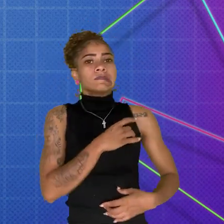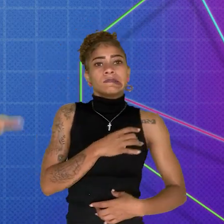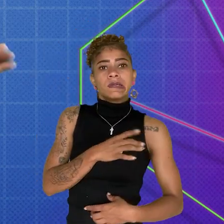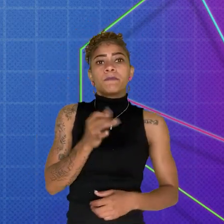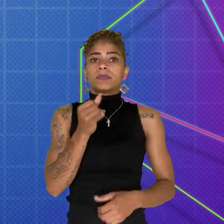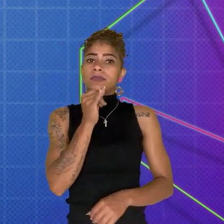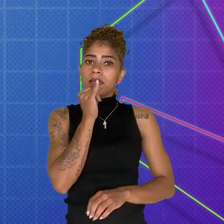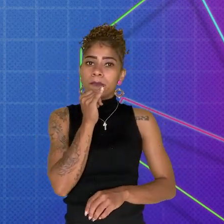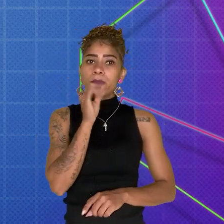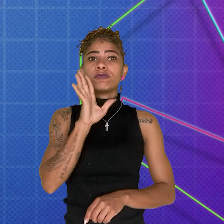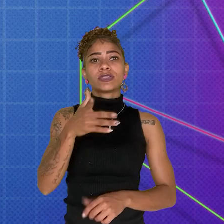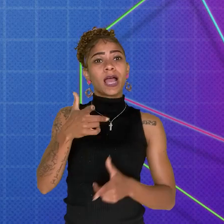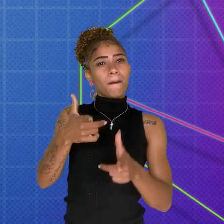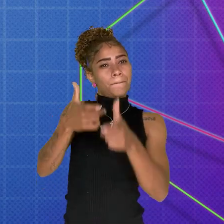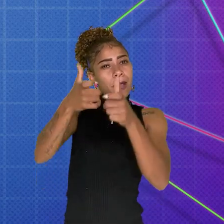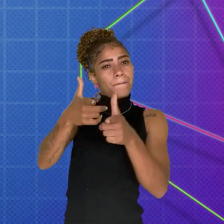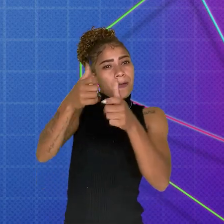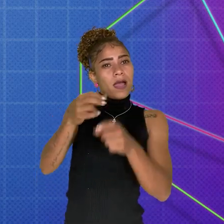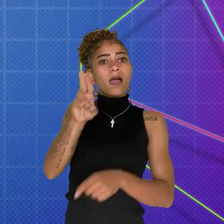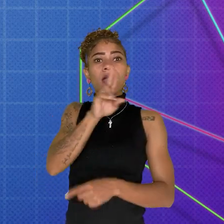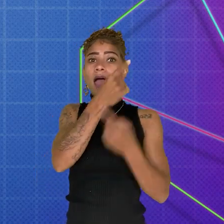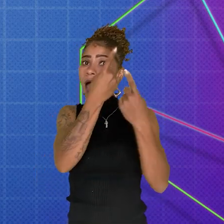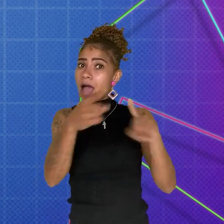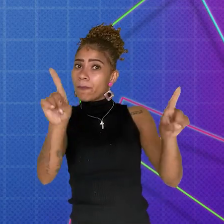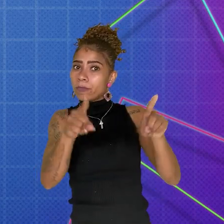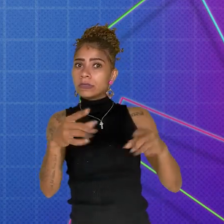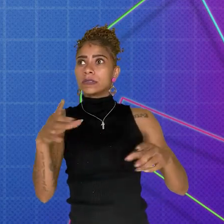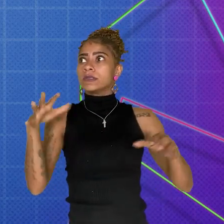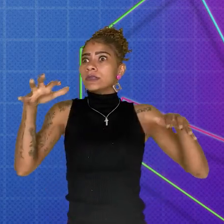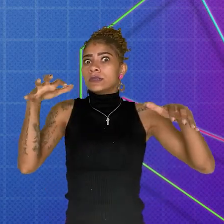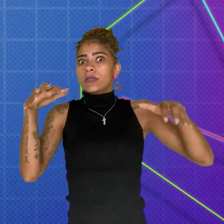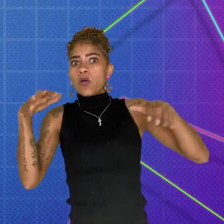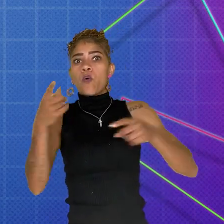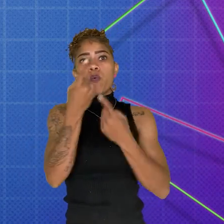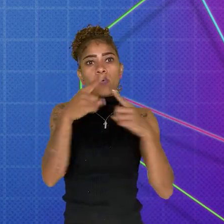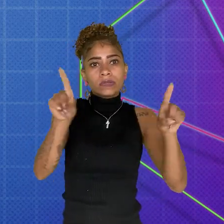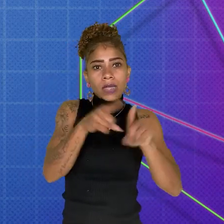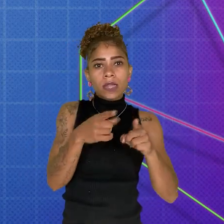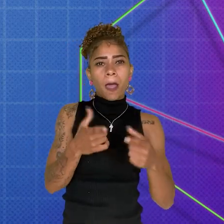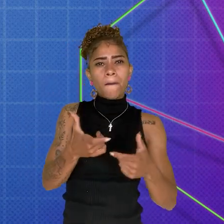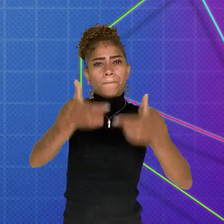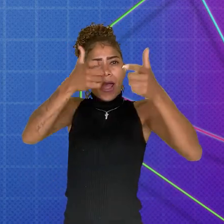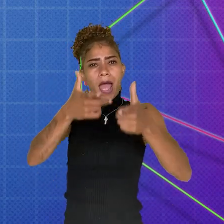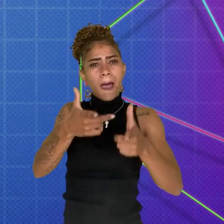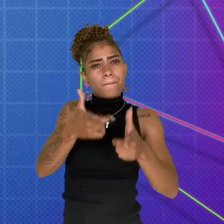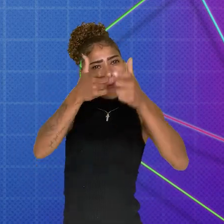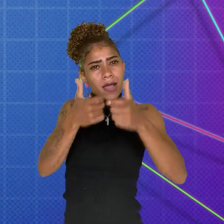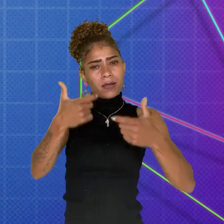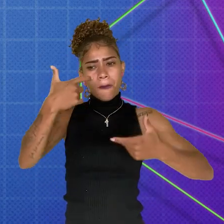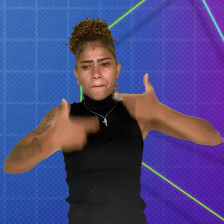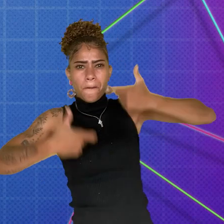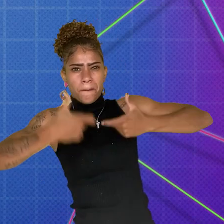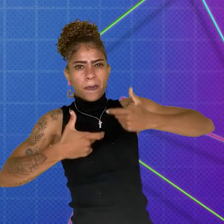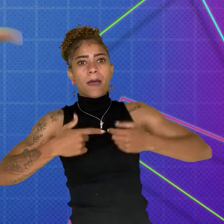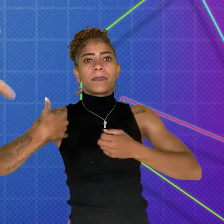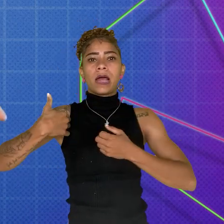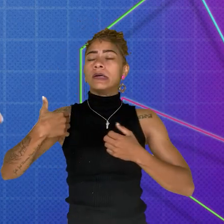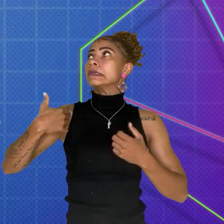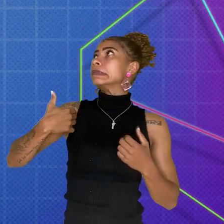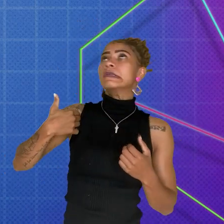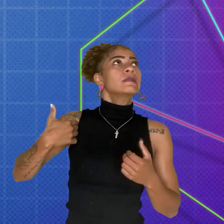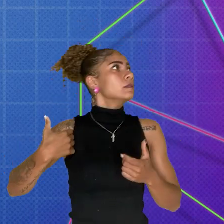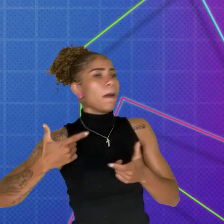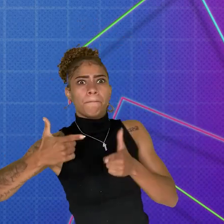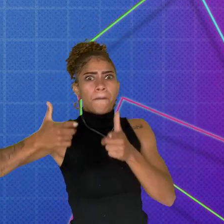suspense. Por exemplo, em um jogo de tiro, música tensa pode ser usada durante cenas de confronto armado para aumentar a pressão e